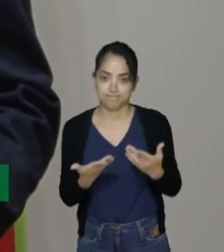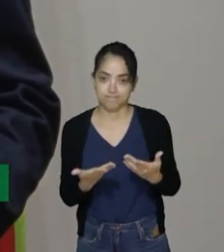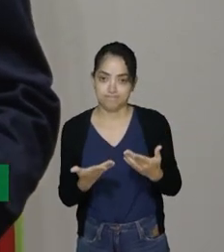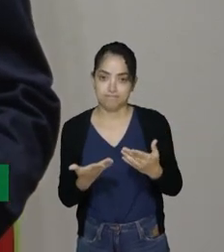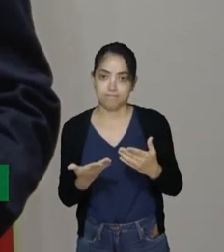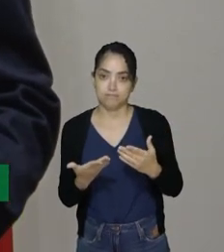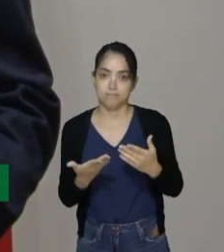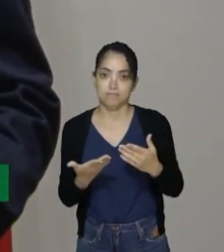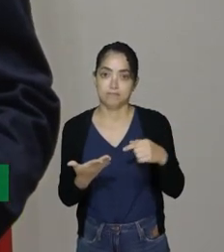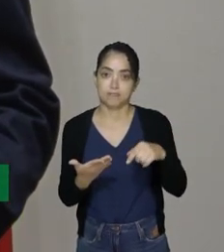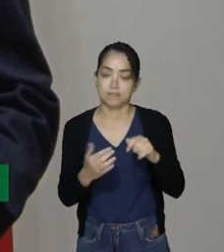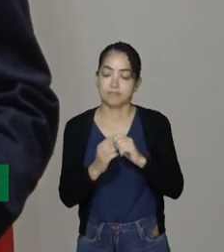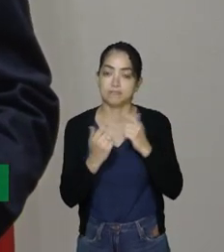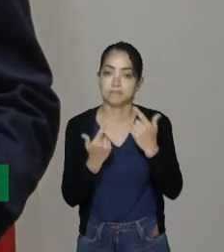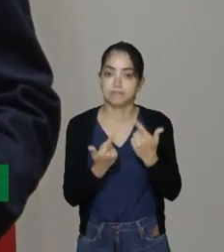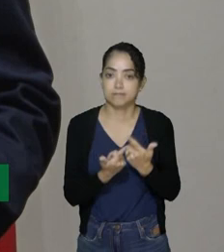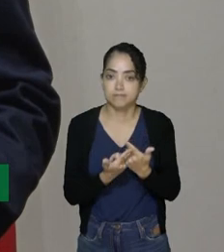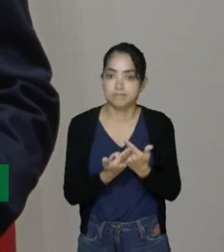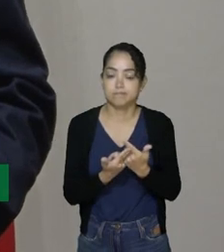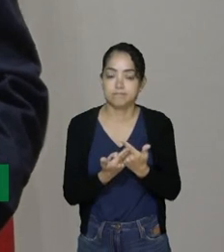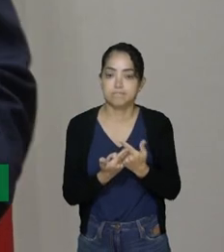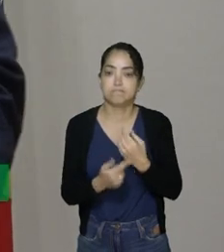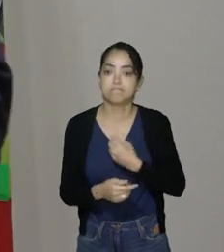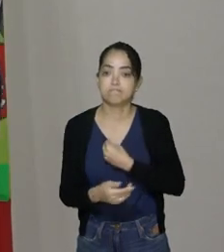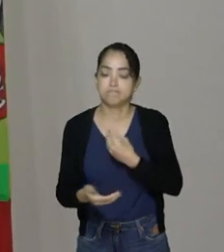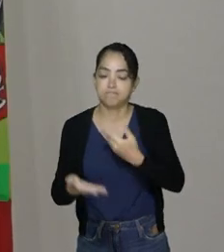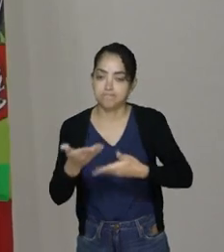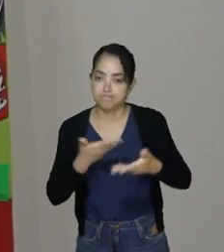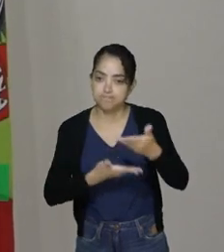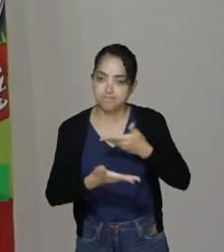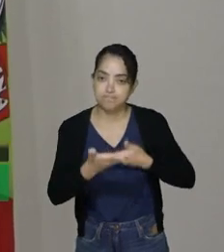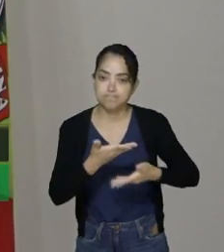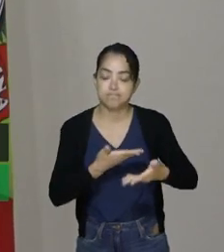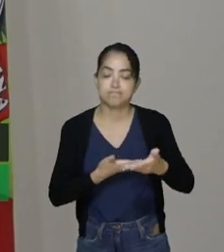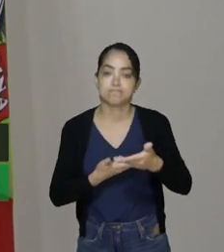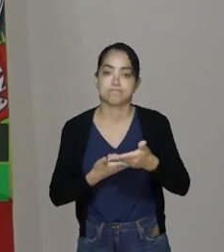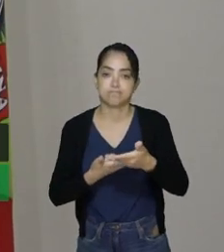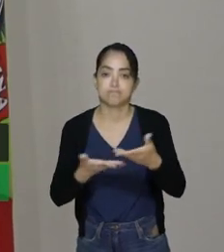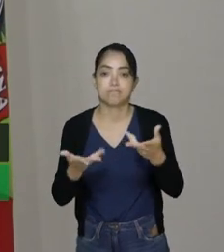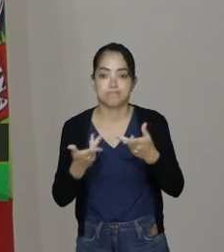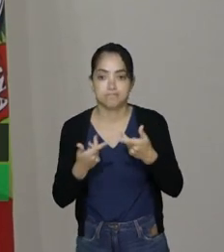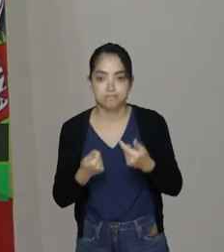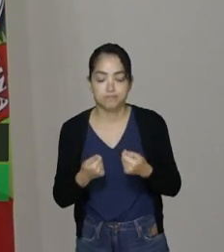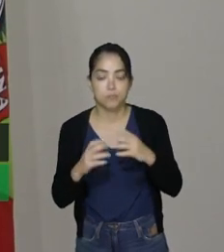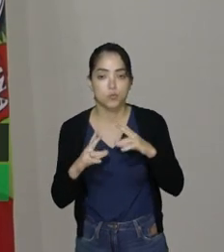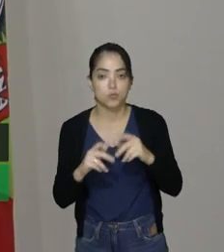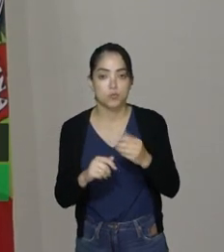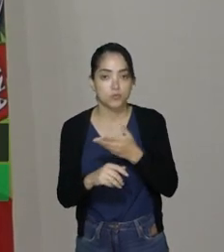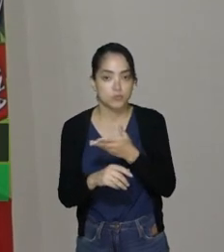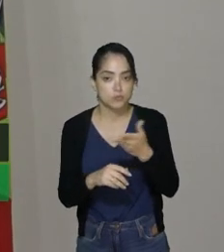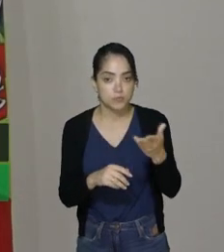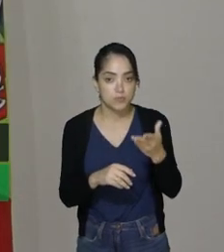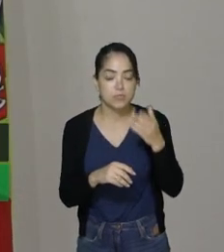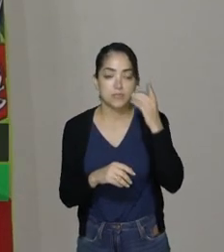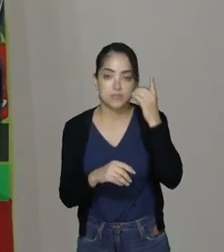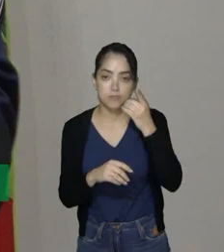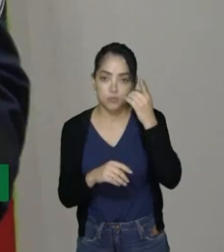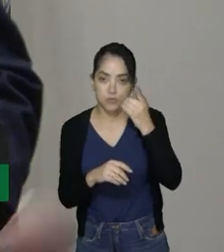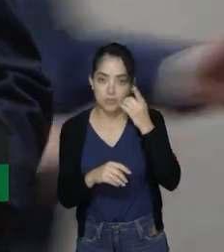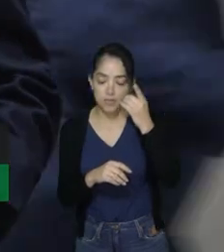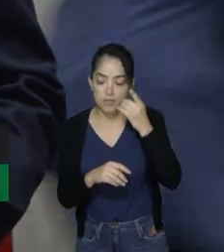de um convívio maravilhoso, com todos vocês, colegas deputados. Para mim